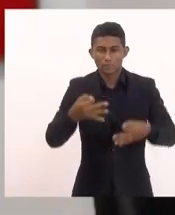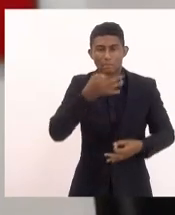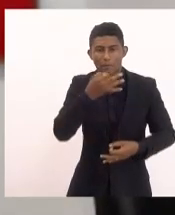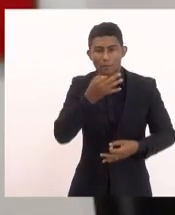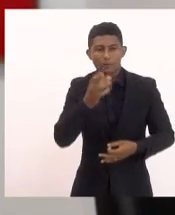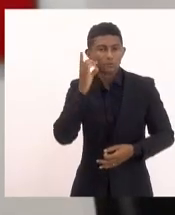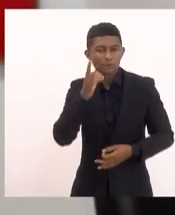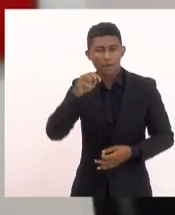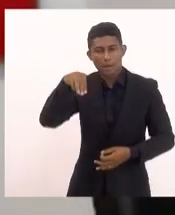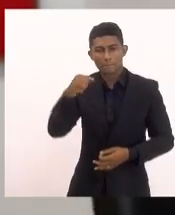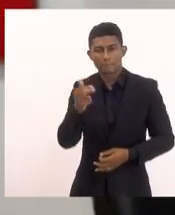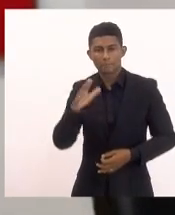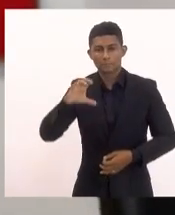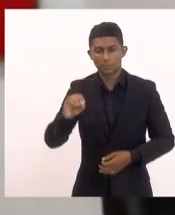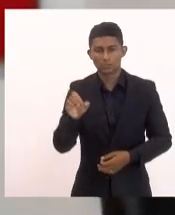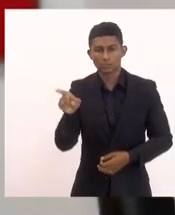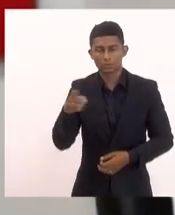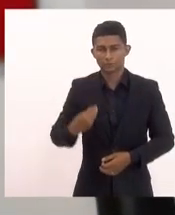Pacheco.